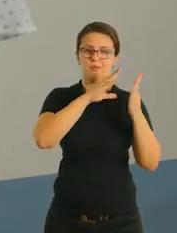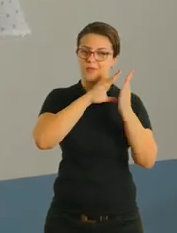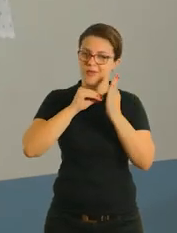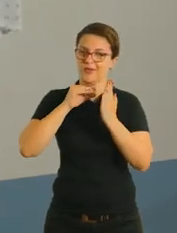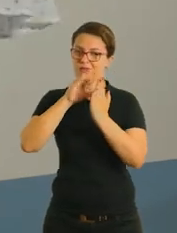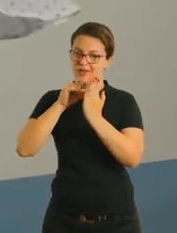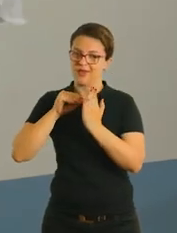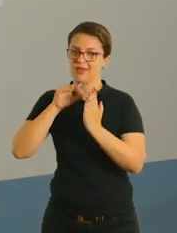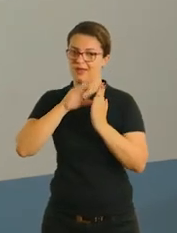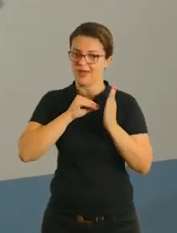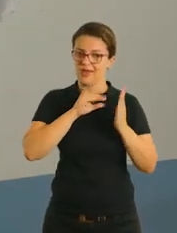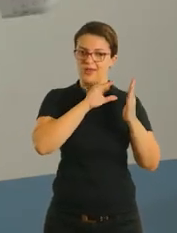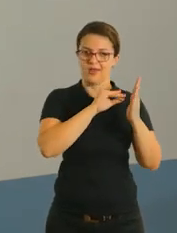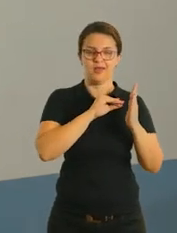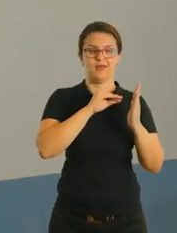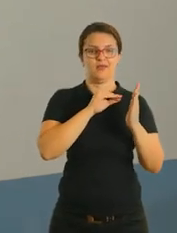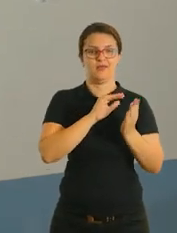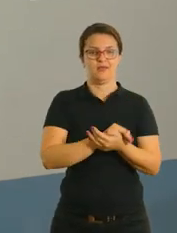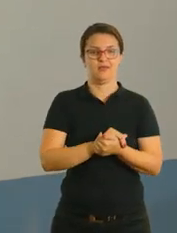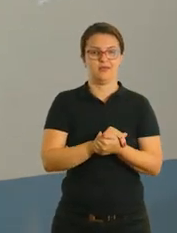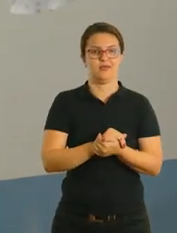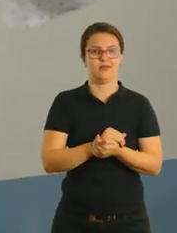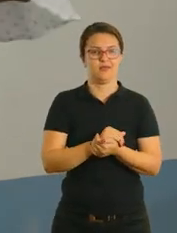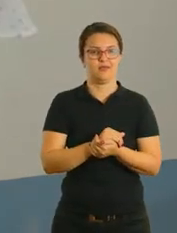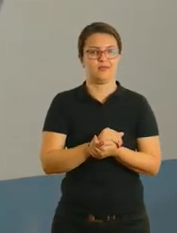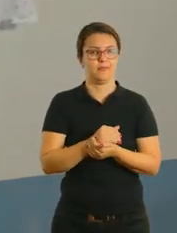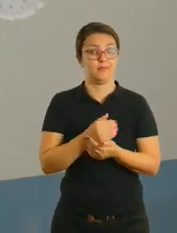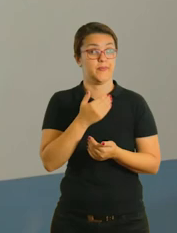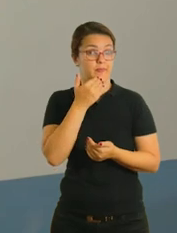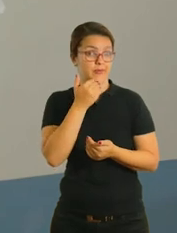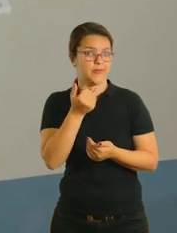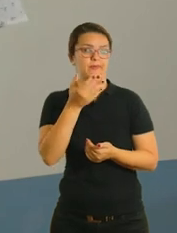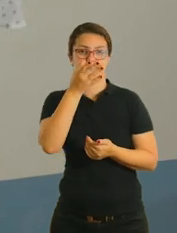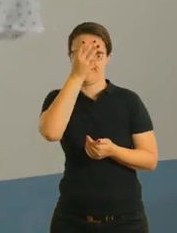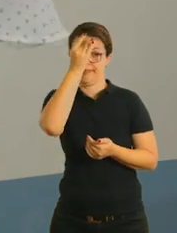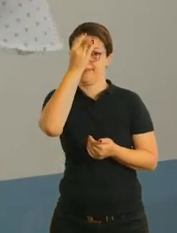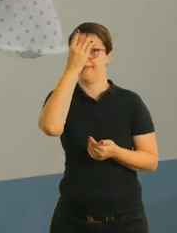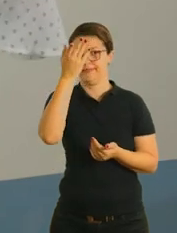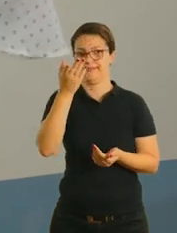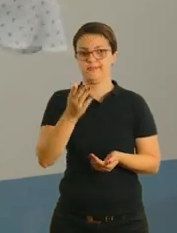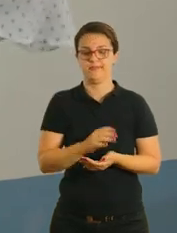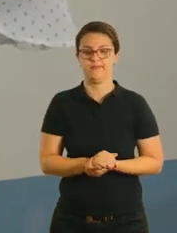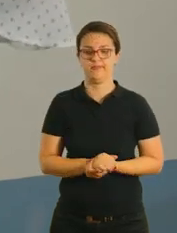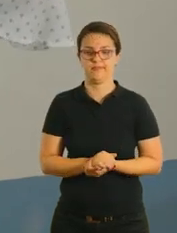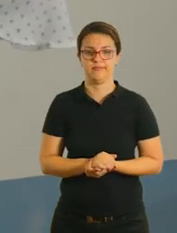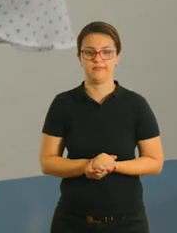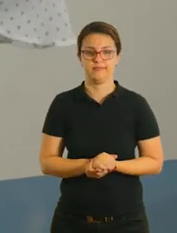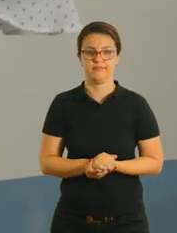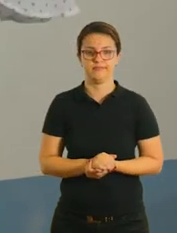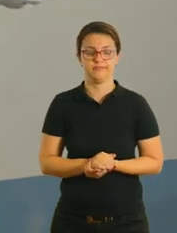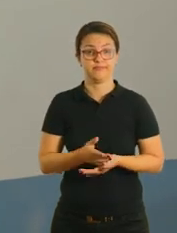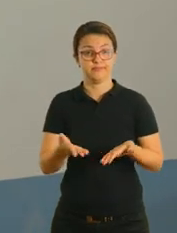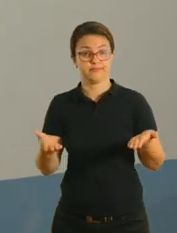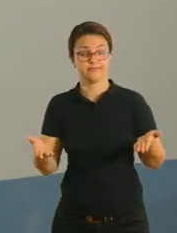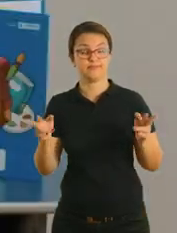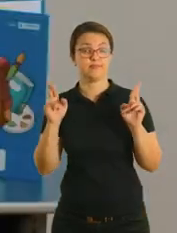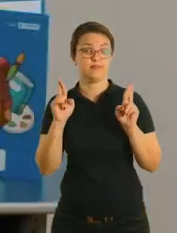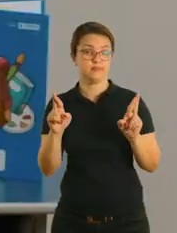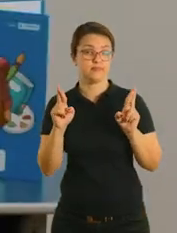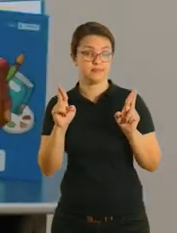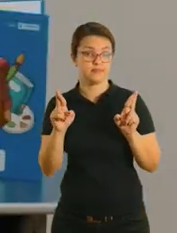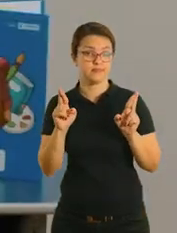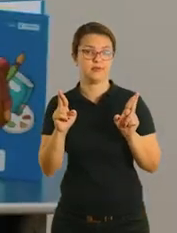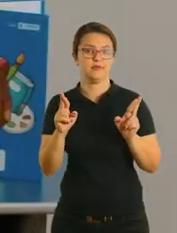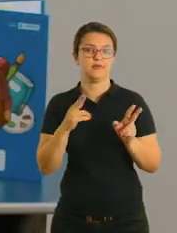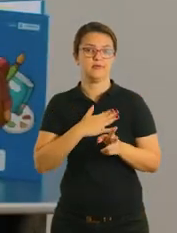Aí a chance dela conseguir memorizar e fazer por memória, ela é um pouco maior. É isso. Eu espero